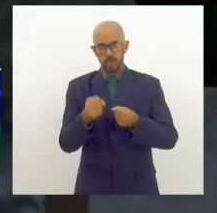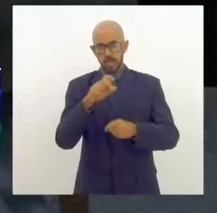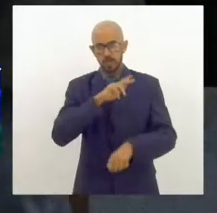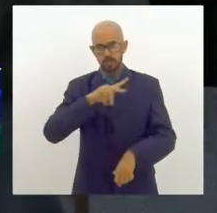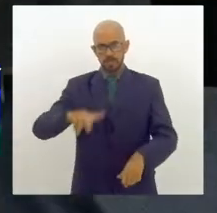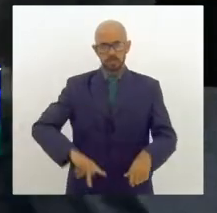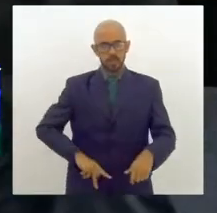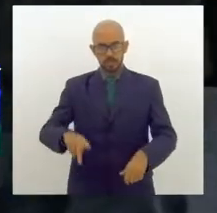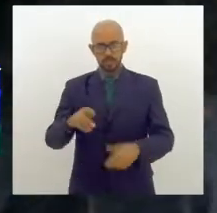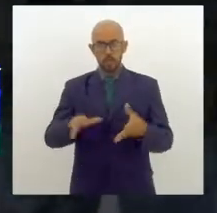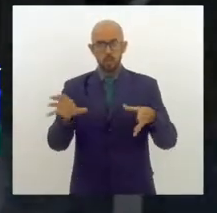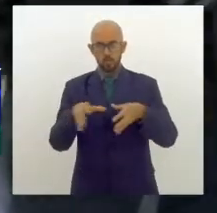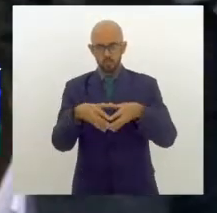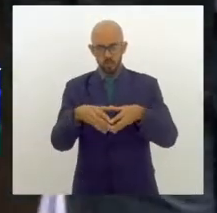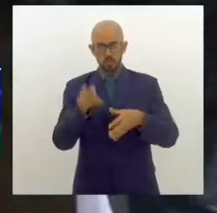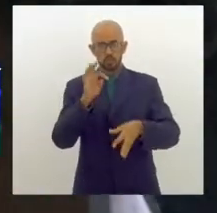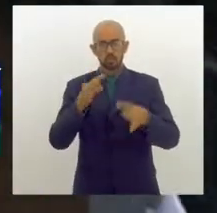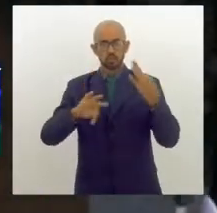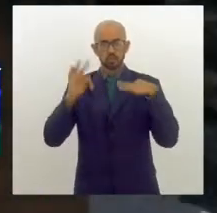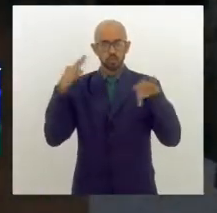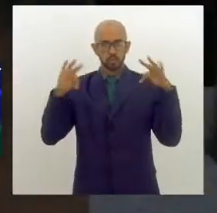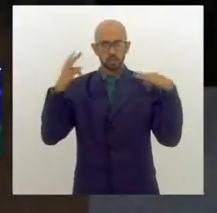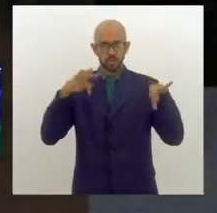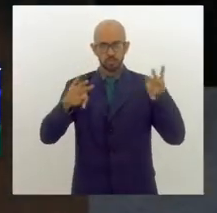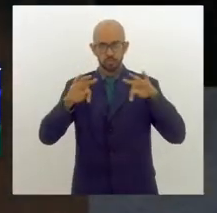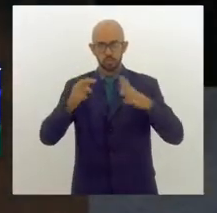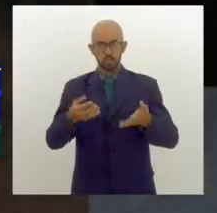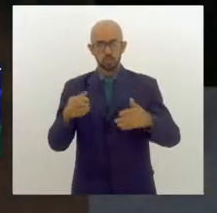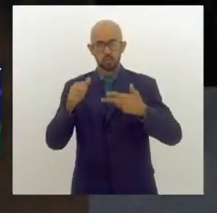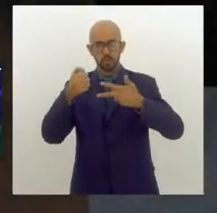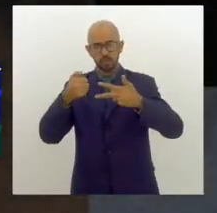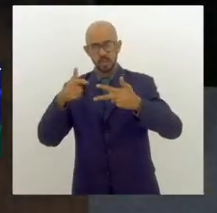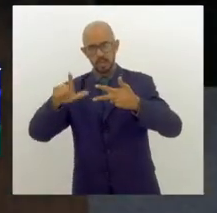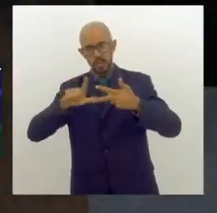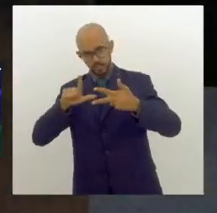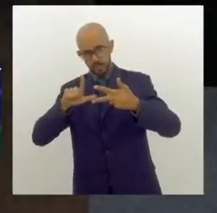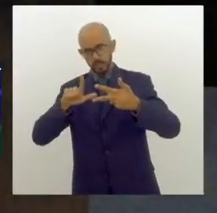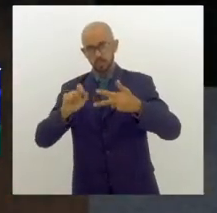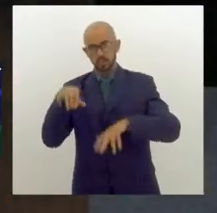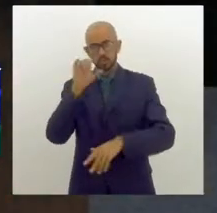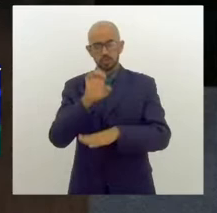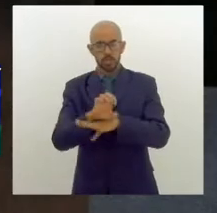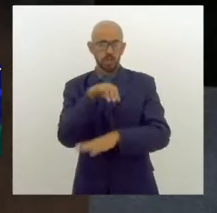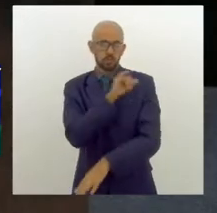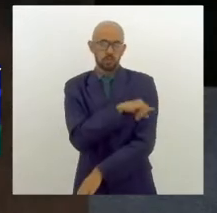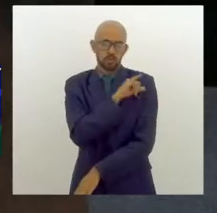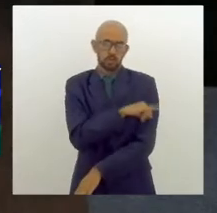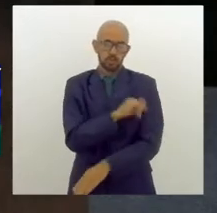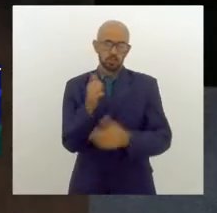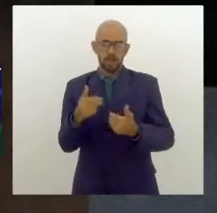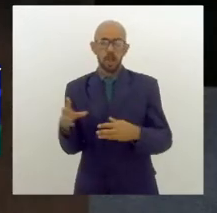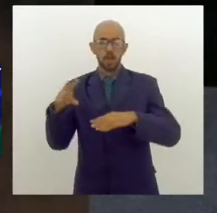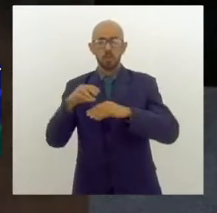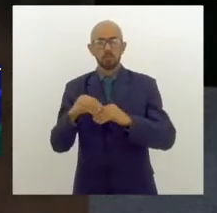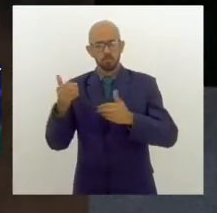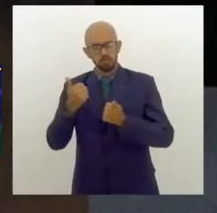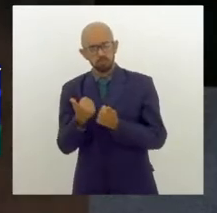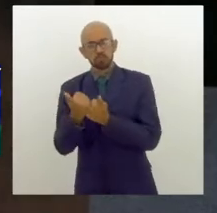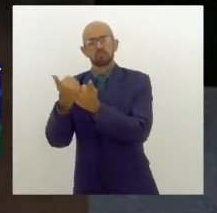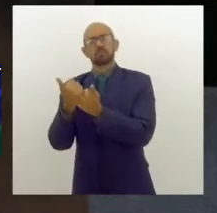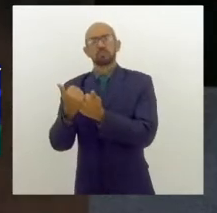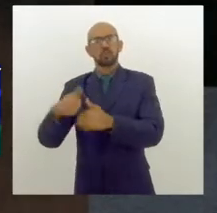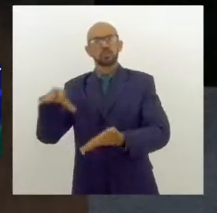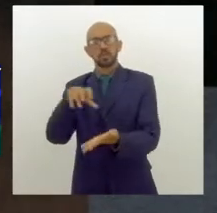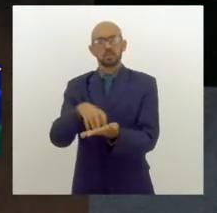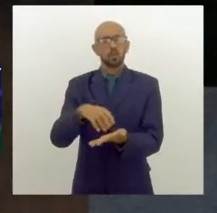de Turismo do Poder Legislativo do Estado do Rio de Janeiro, com o compromisso de contribuir com esse setor tão